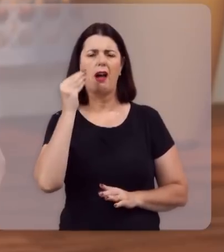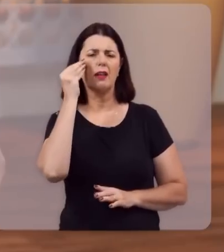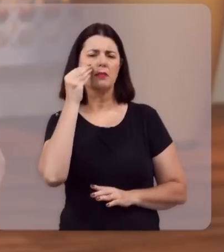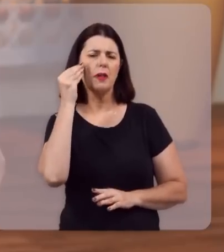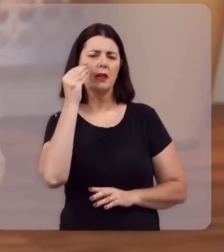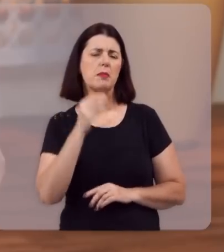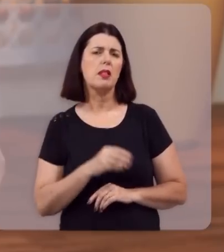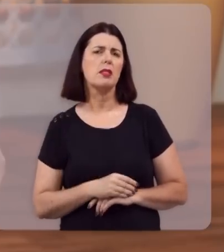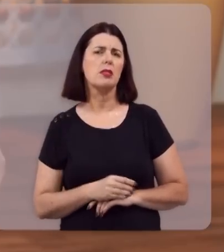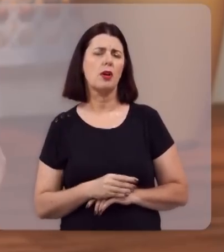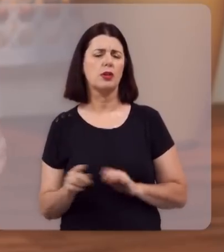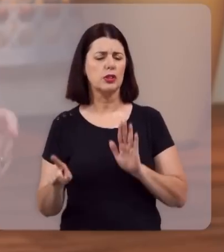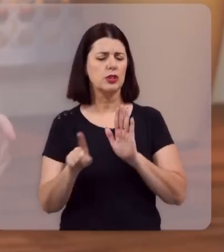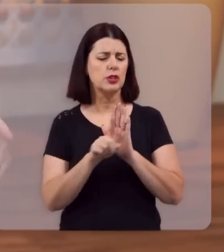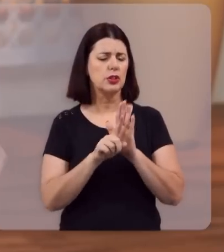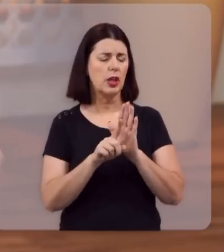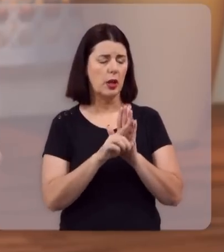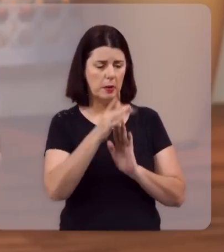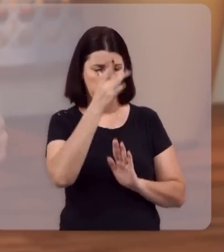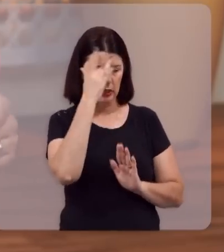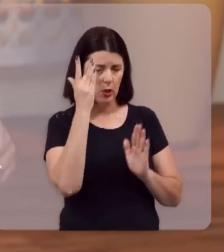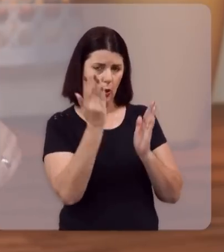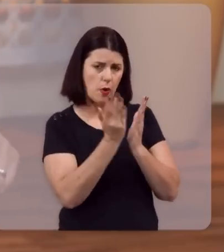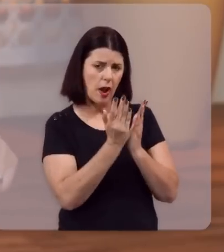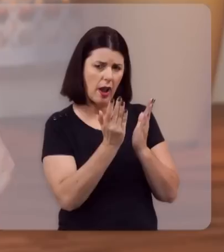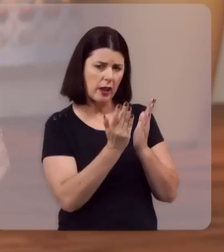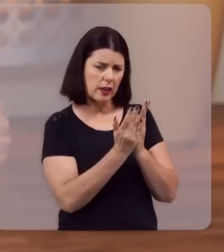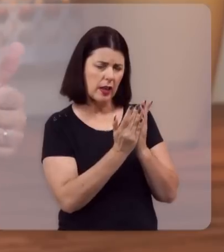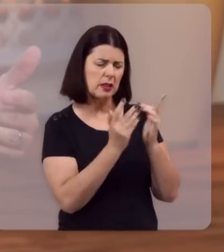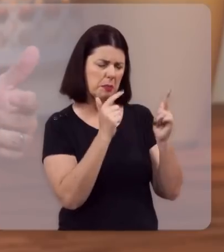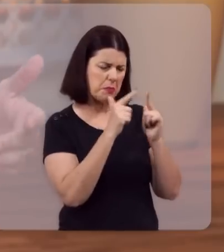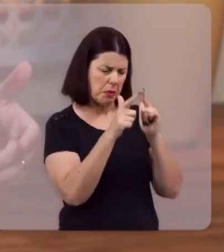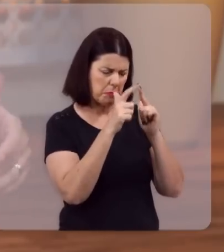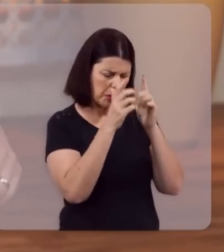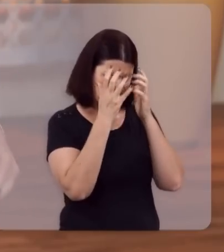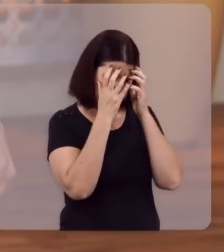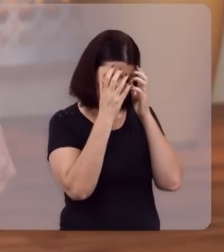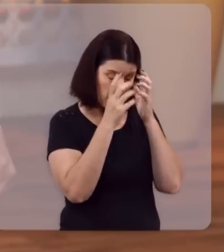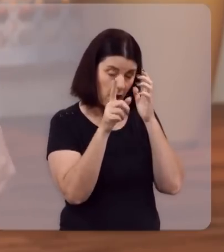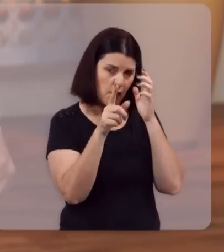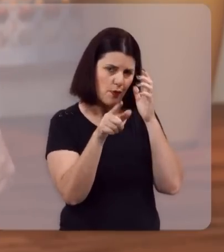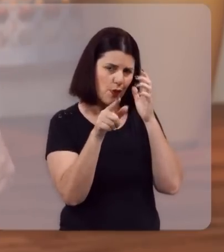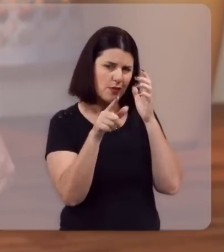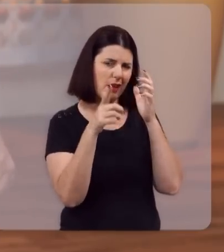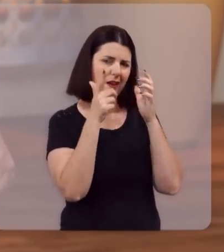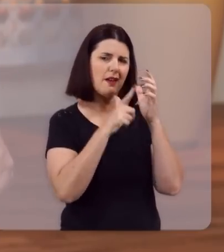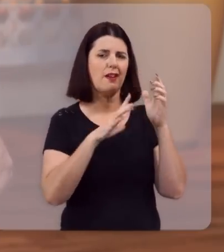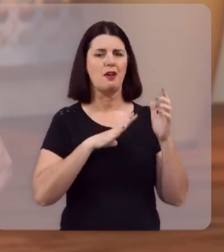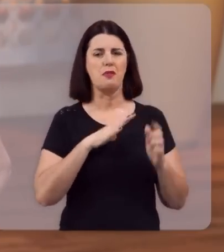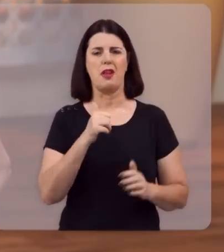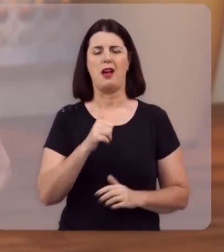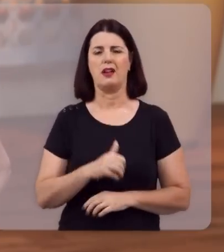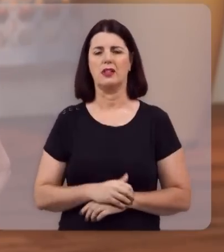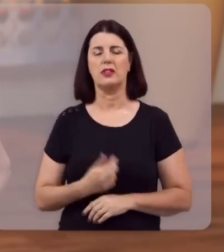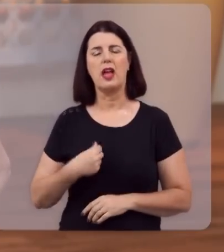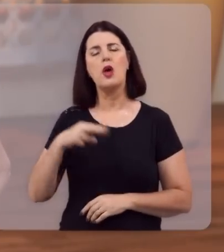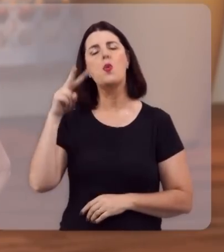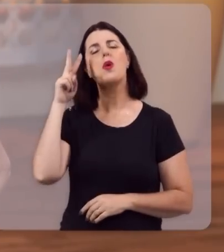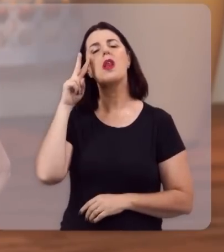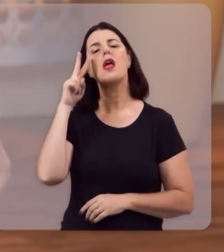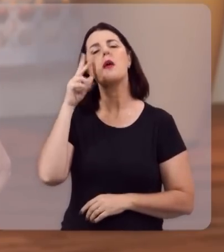tenha passado pelo experiência de ao chegar ali de uma pessoa Cristã passando por grande luta você sair encorajado